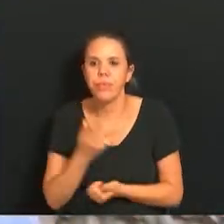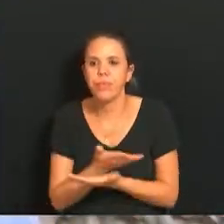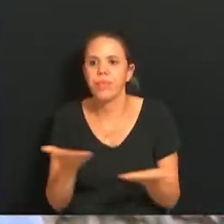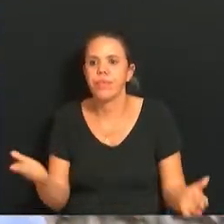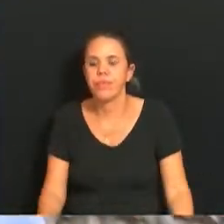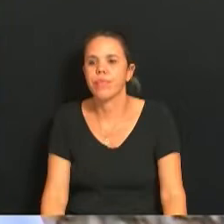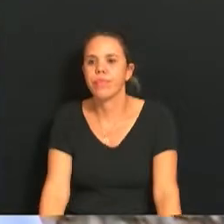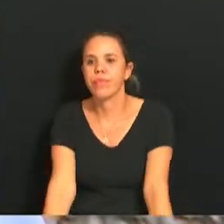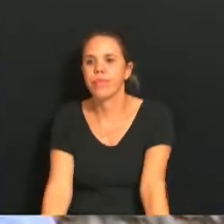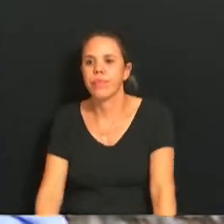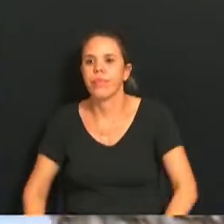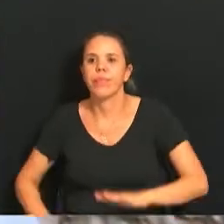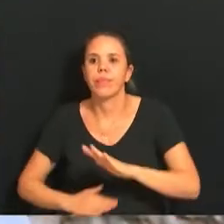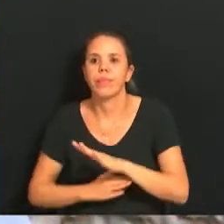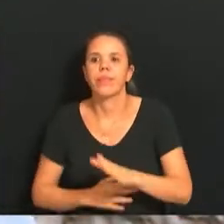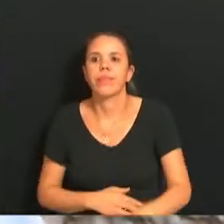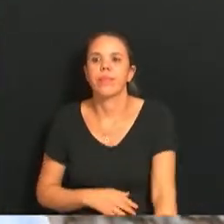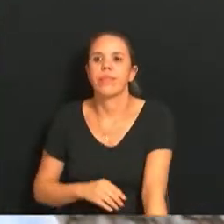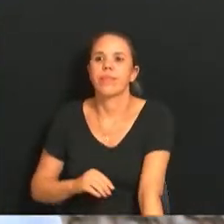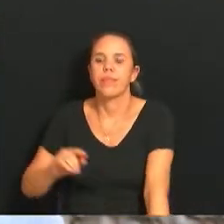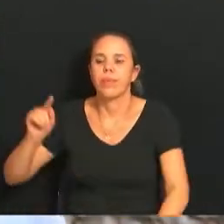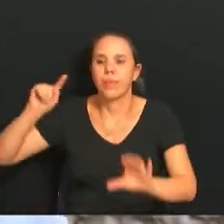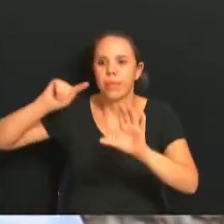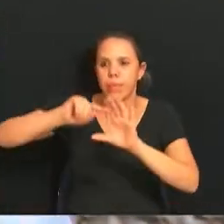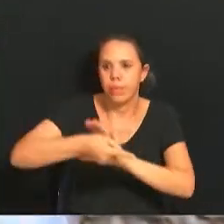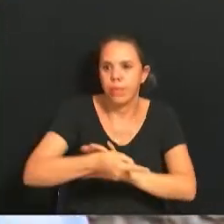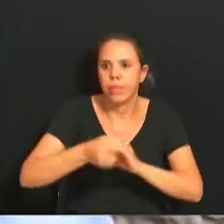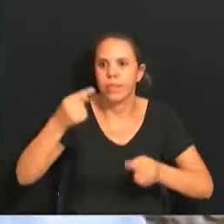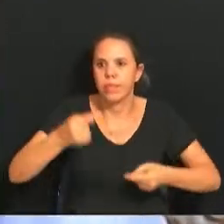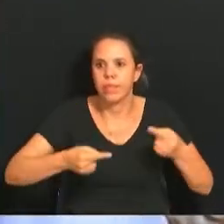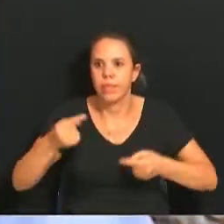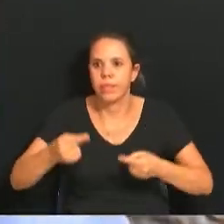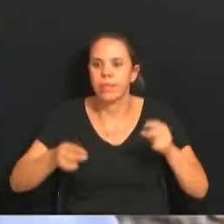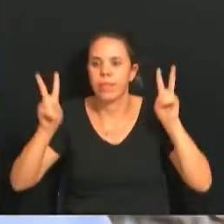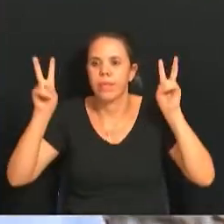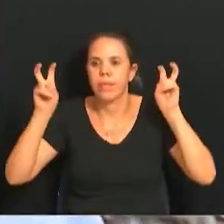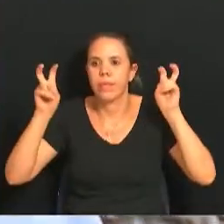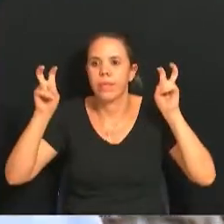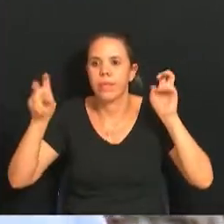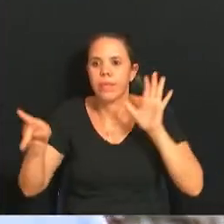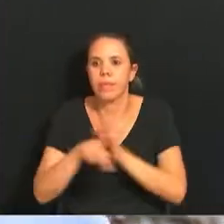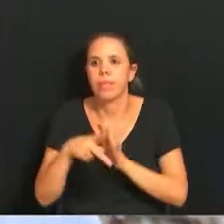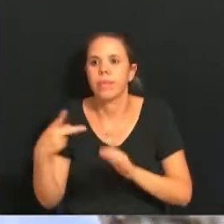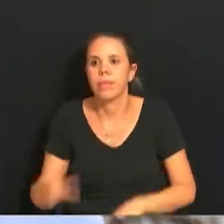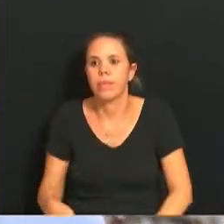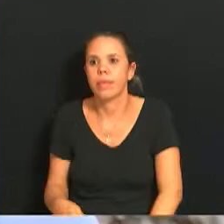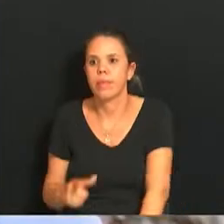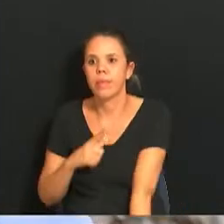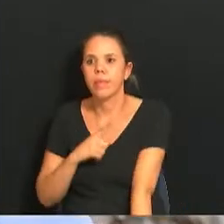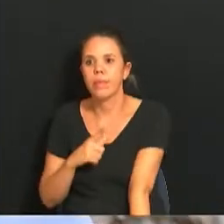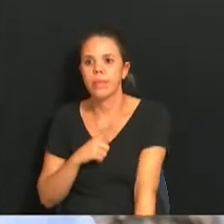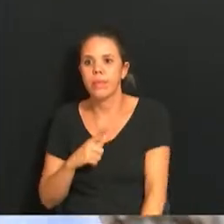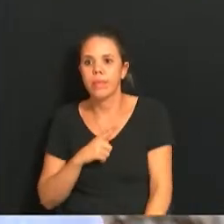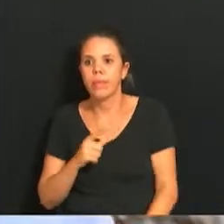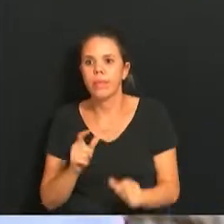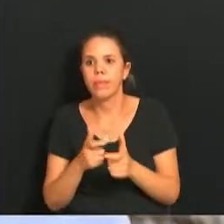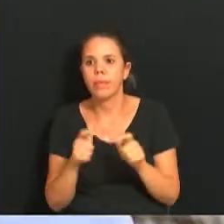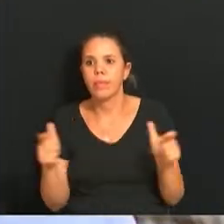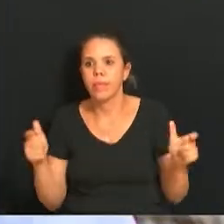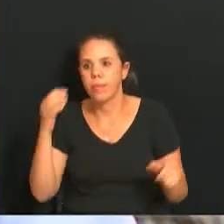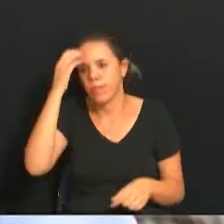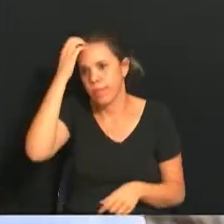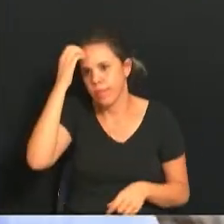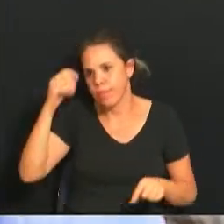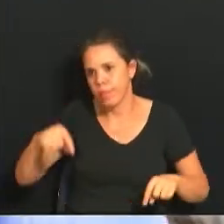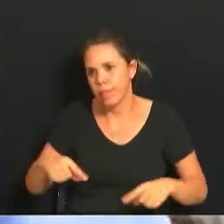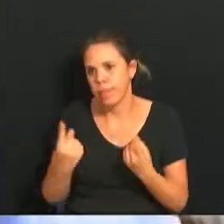com a Câmara, aprofundar a discussão em temas específicos. Nós temos ainda grandes, enormes